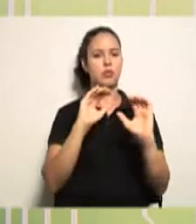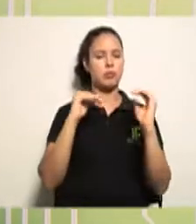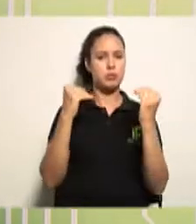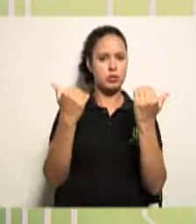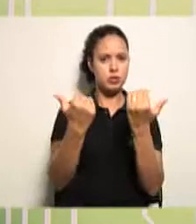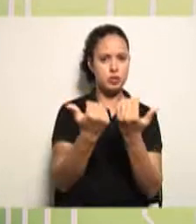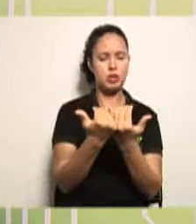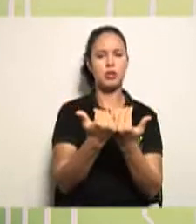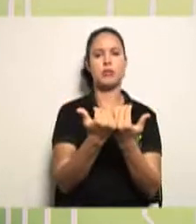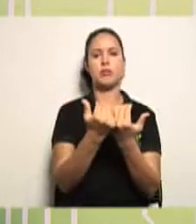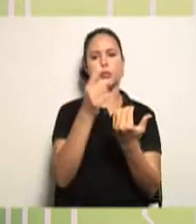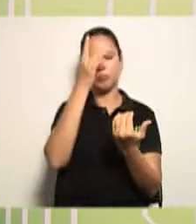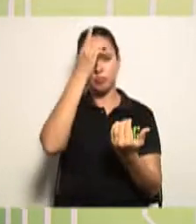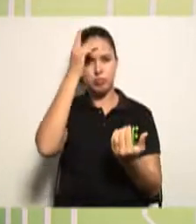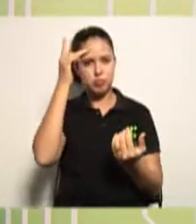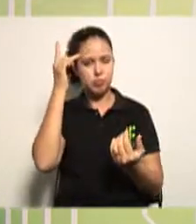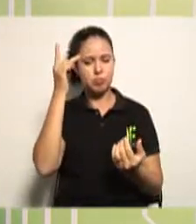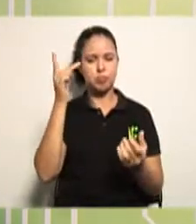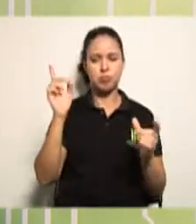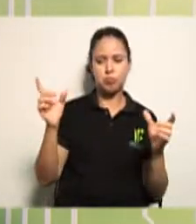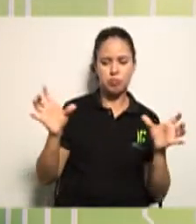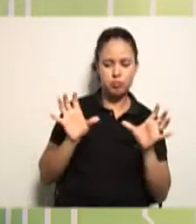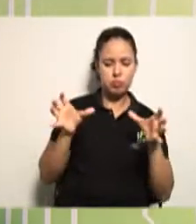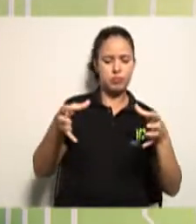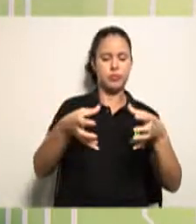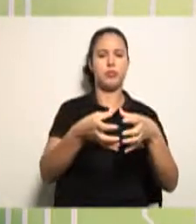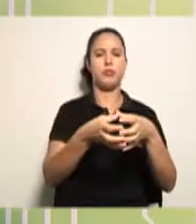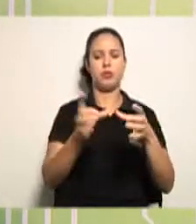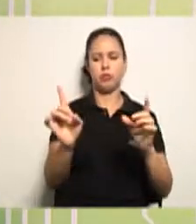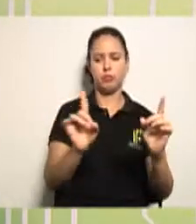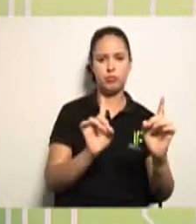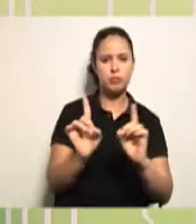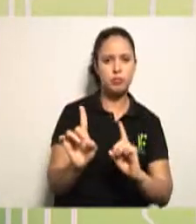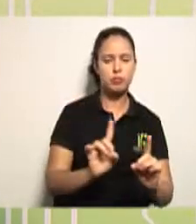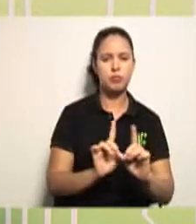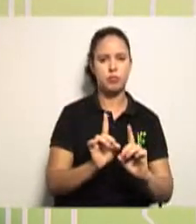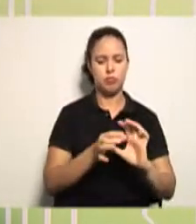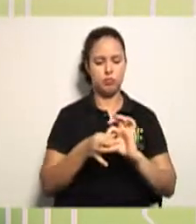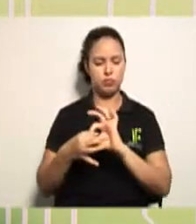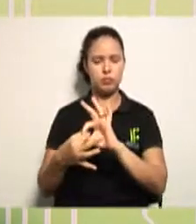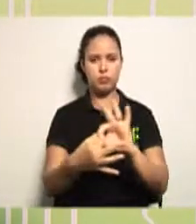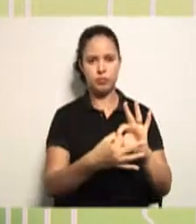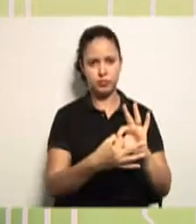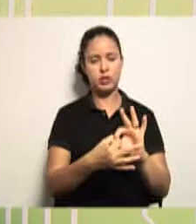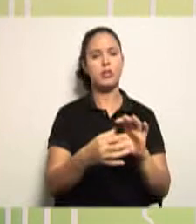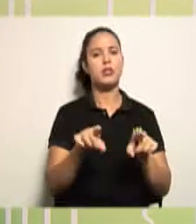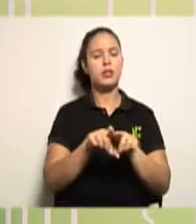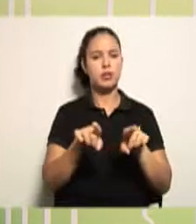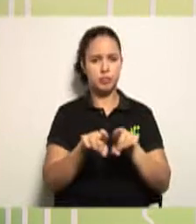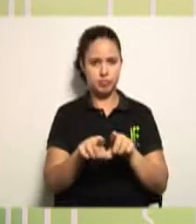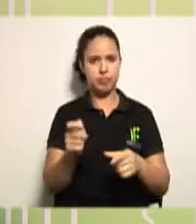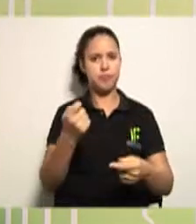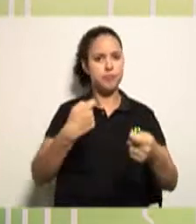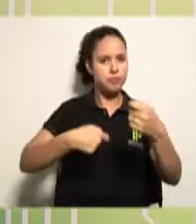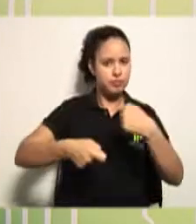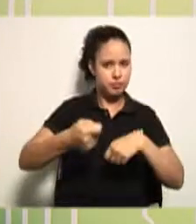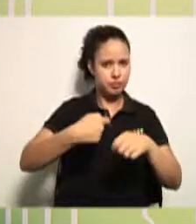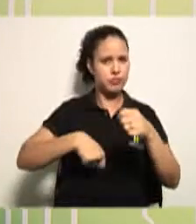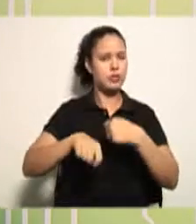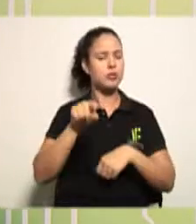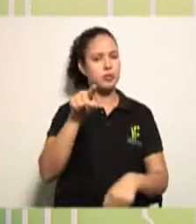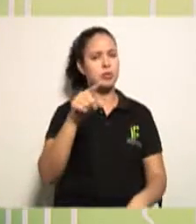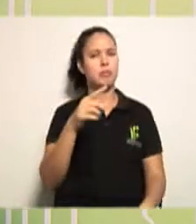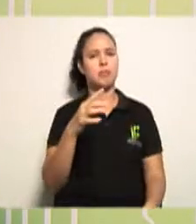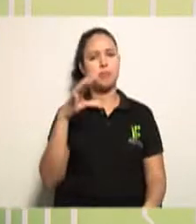envolve muitas pessoas. E aí você já viu aí muitas vezes assim na administração, e você vai ver que no decorrer dessa